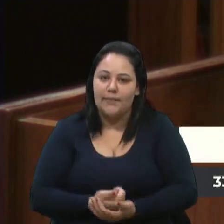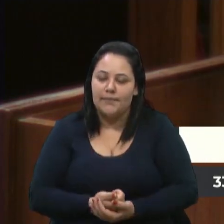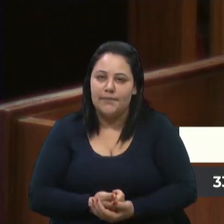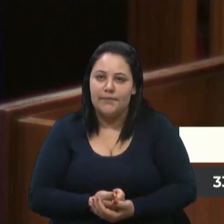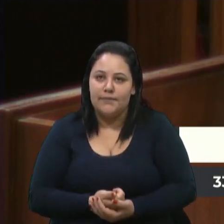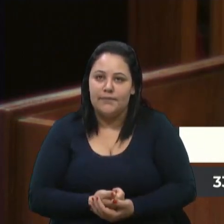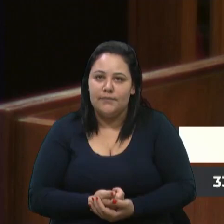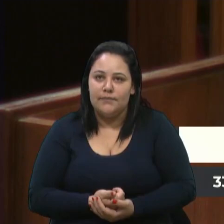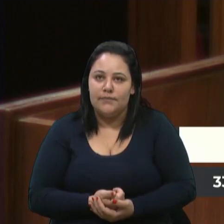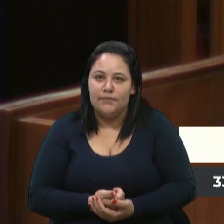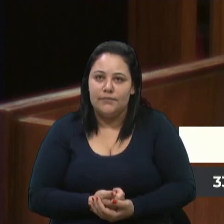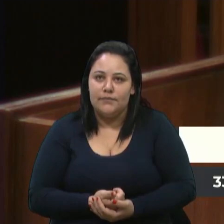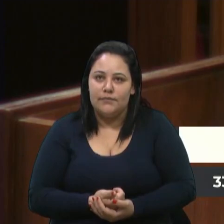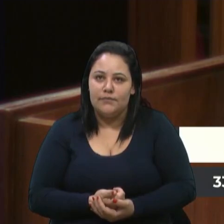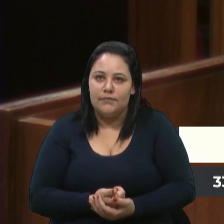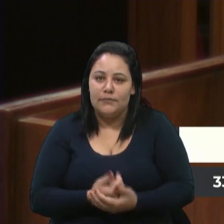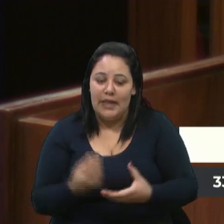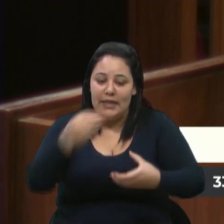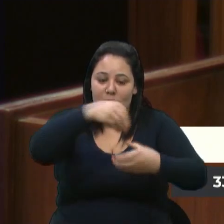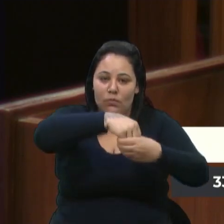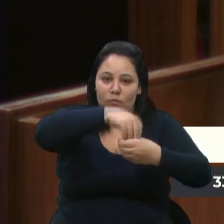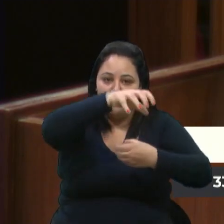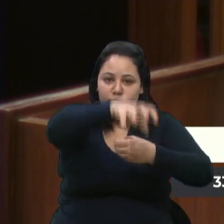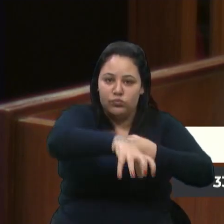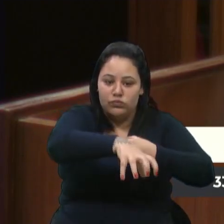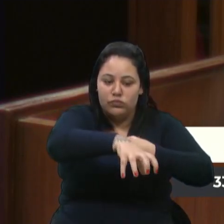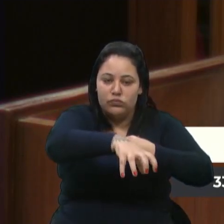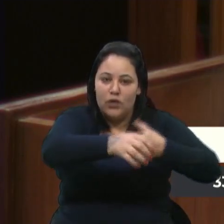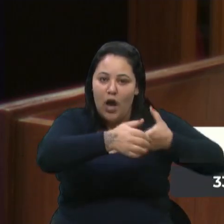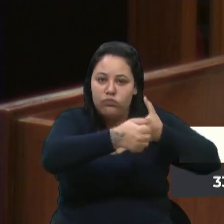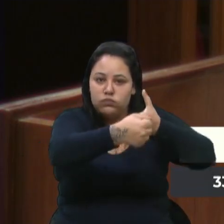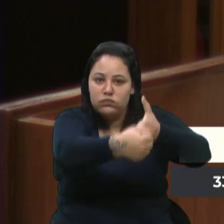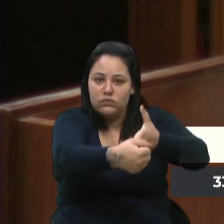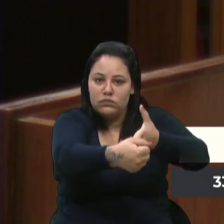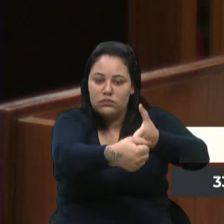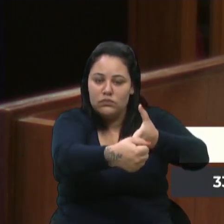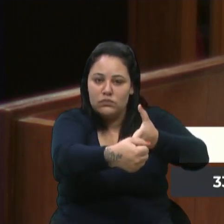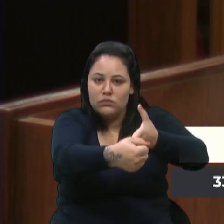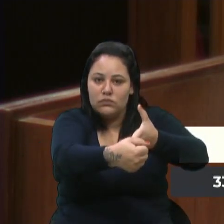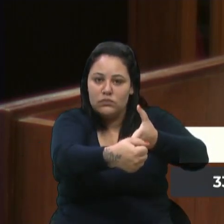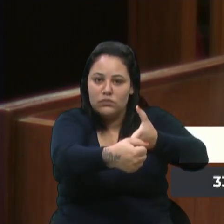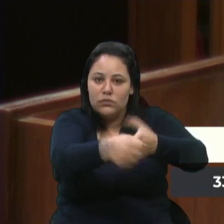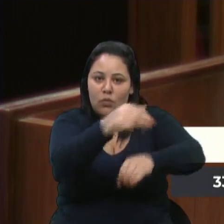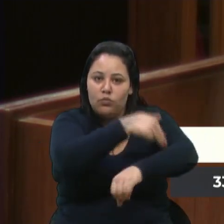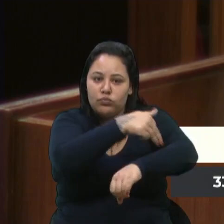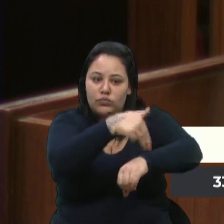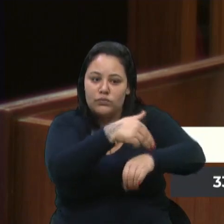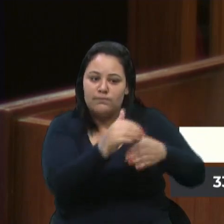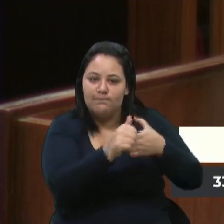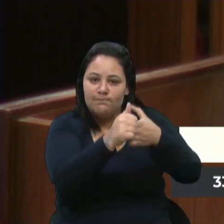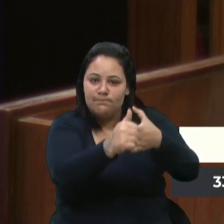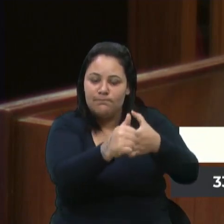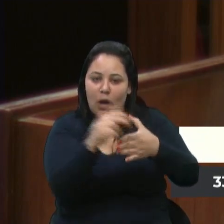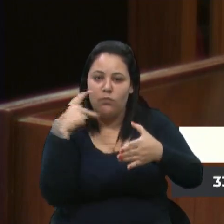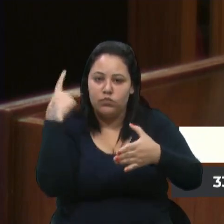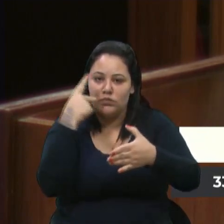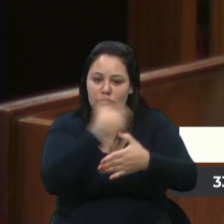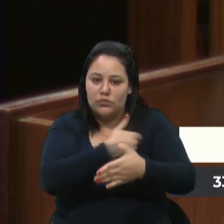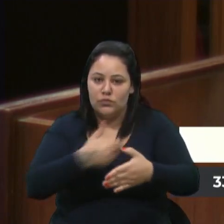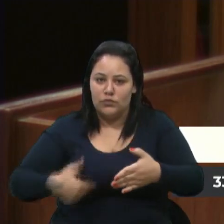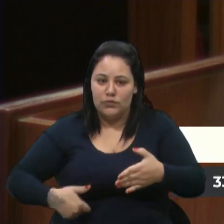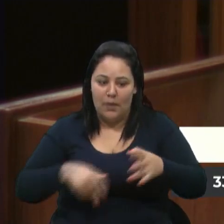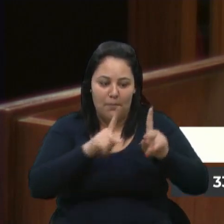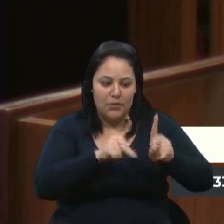Comitê Intersetorial de Acompanhamento, né, e monitoramento das políticas públicas para a